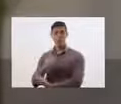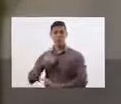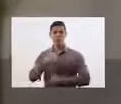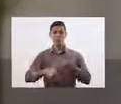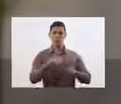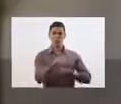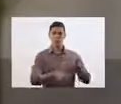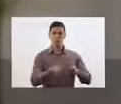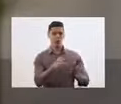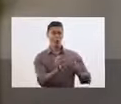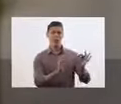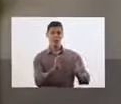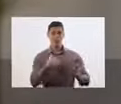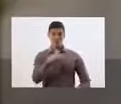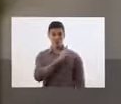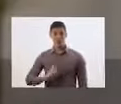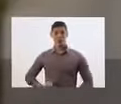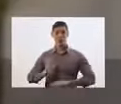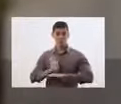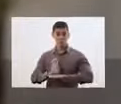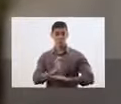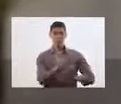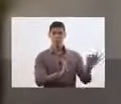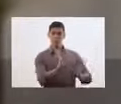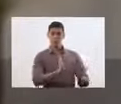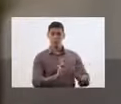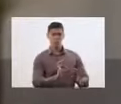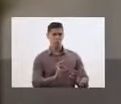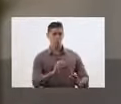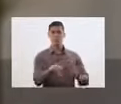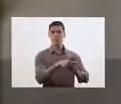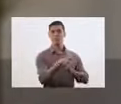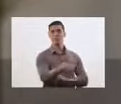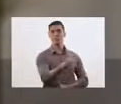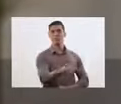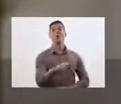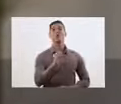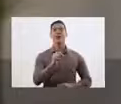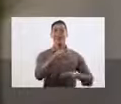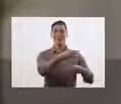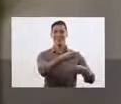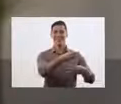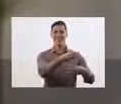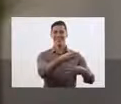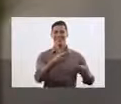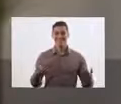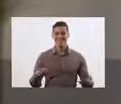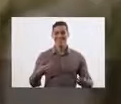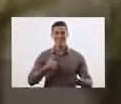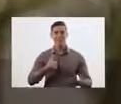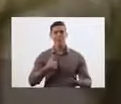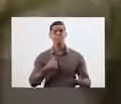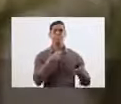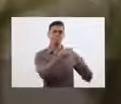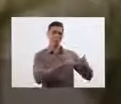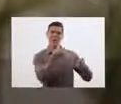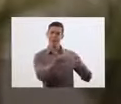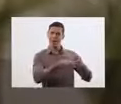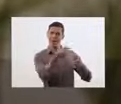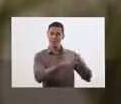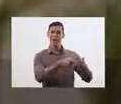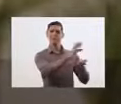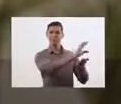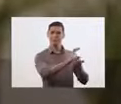etapa seguinte, como deputado estadual, estadualizei e hoje lá existe a UEPB. Se depender